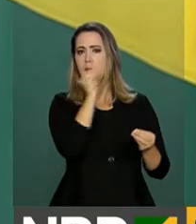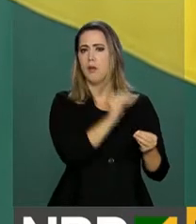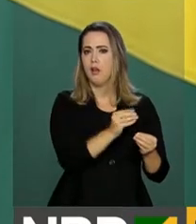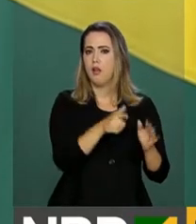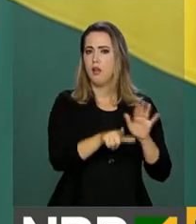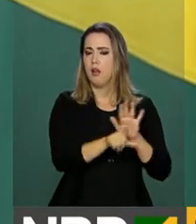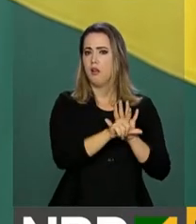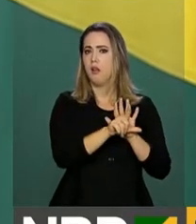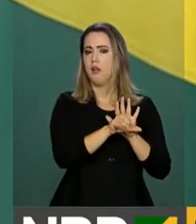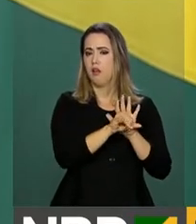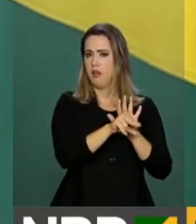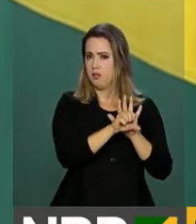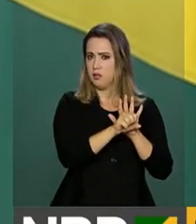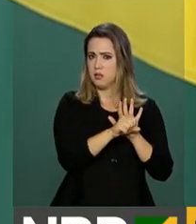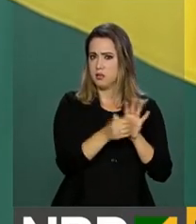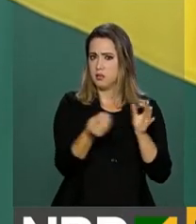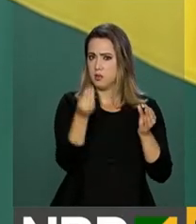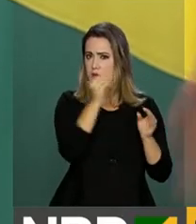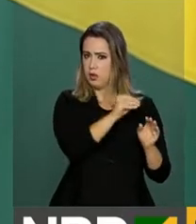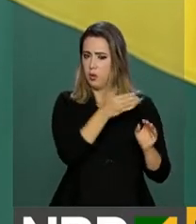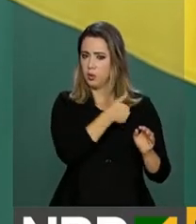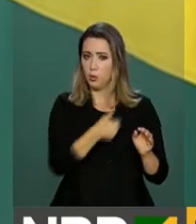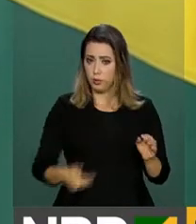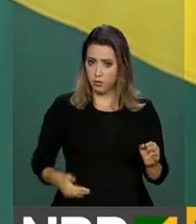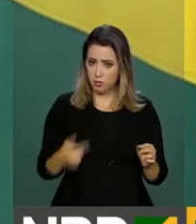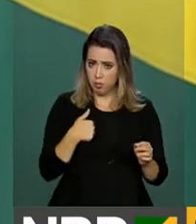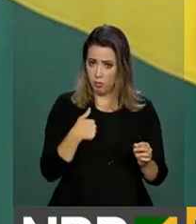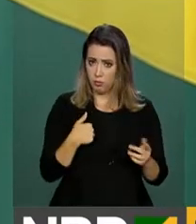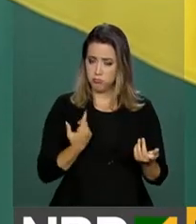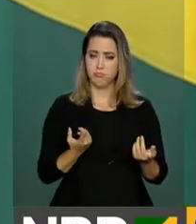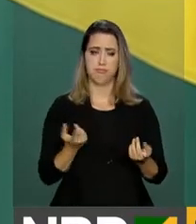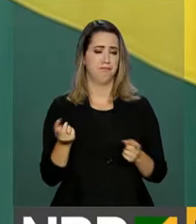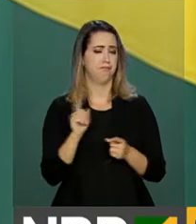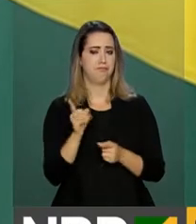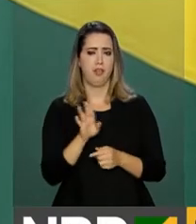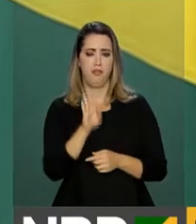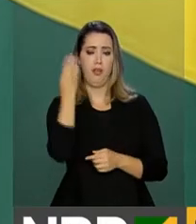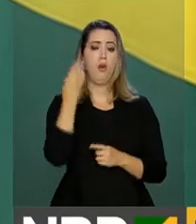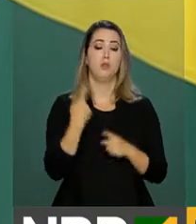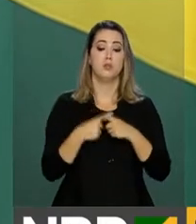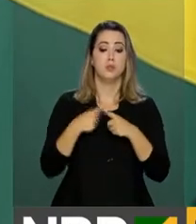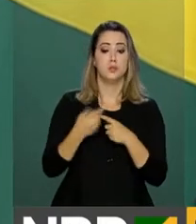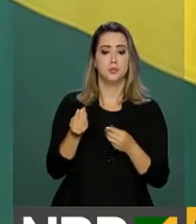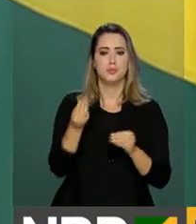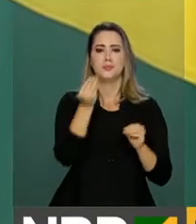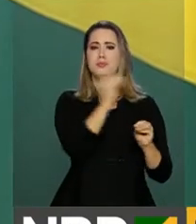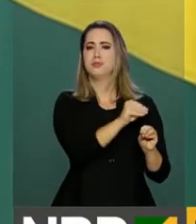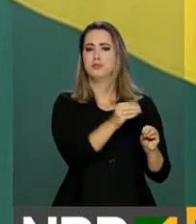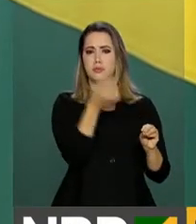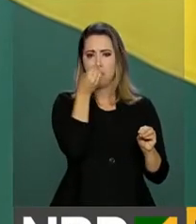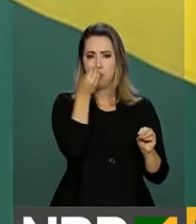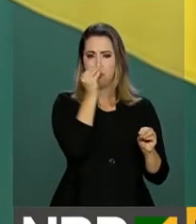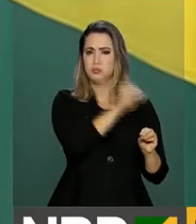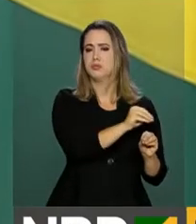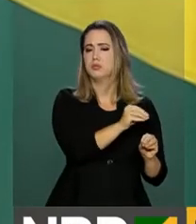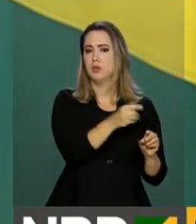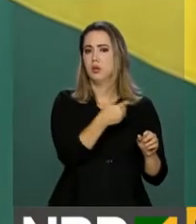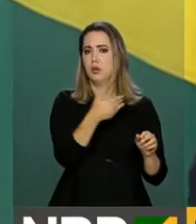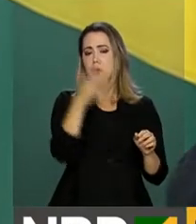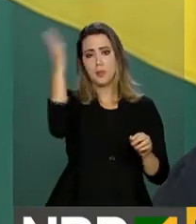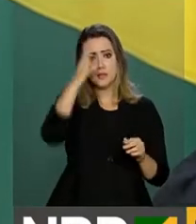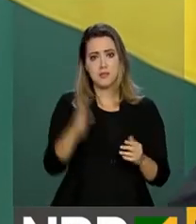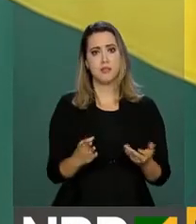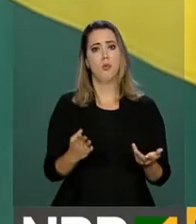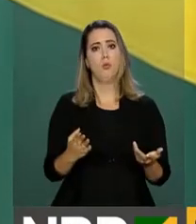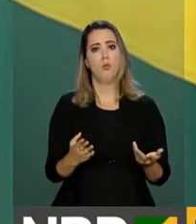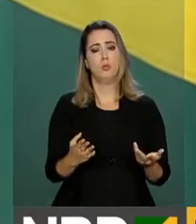porque nós tivemos a coragem formatar uma reforma da previdência nós trabalhamos isso muito tempo vocês sabem